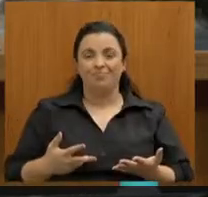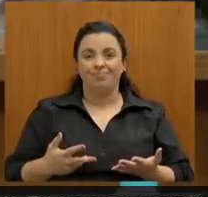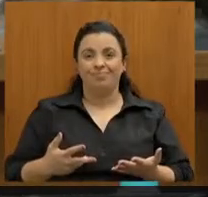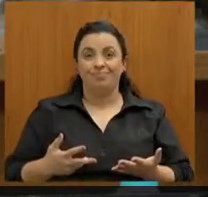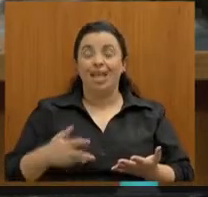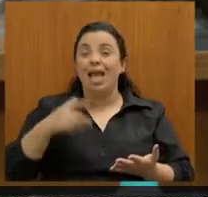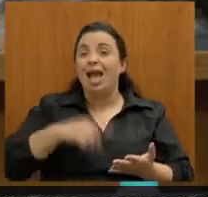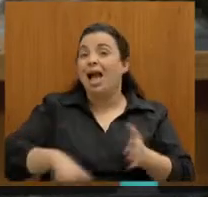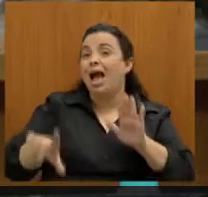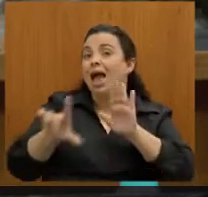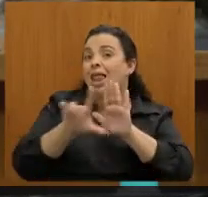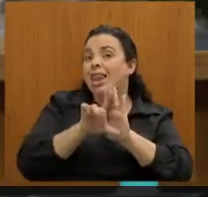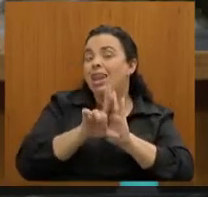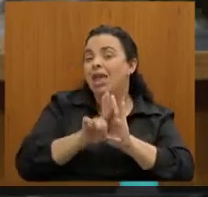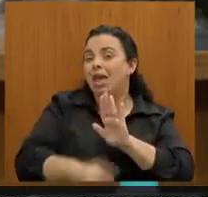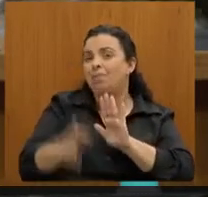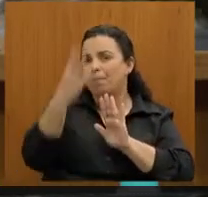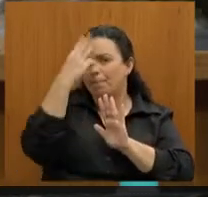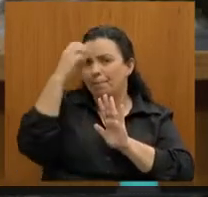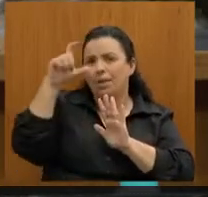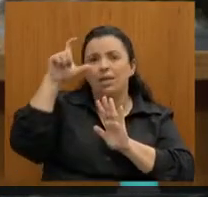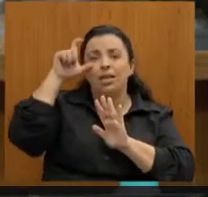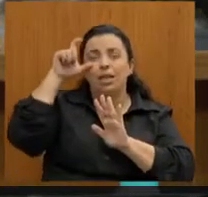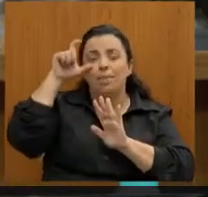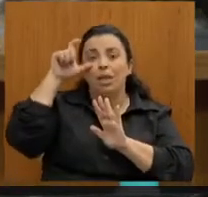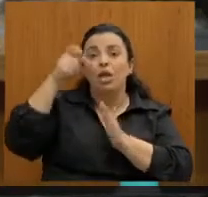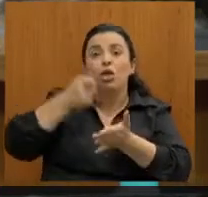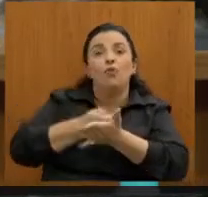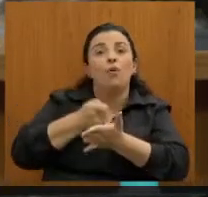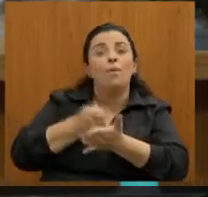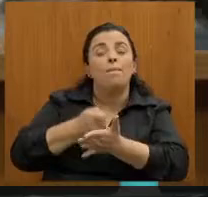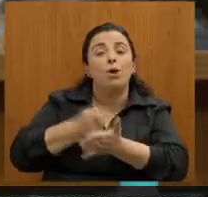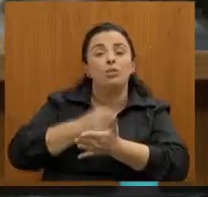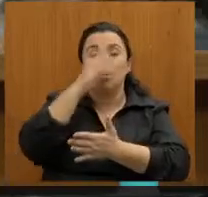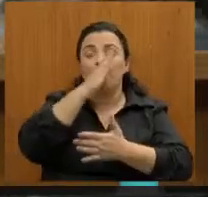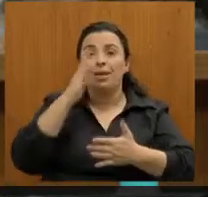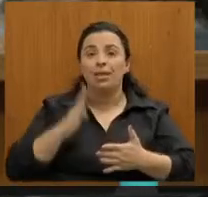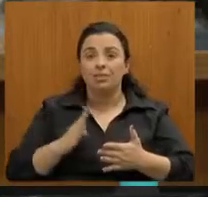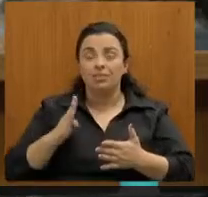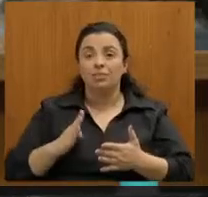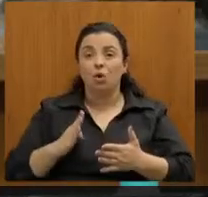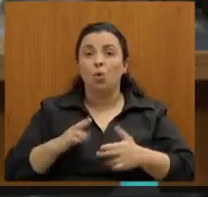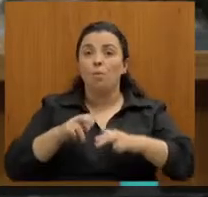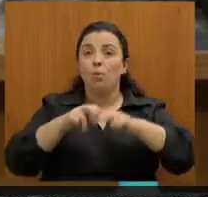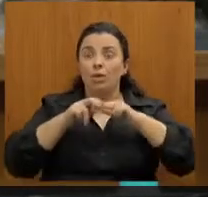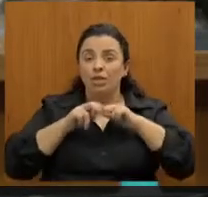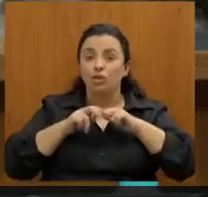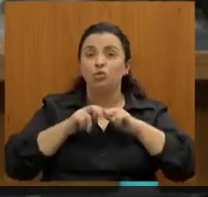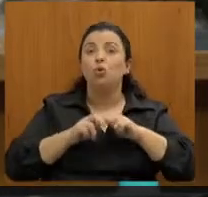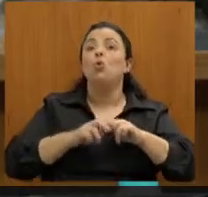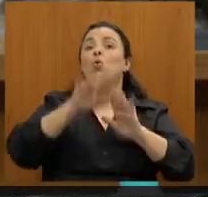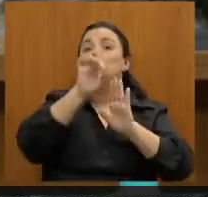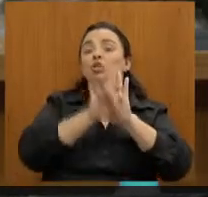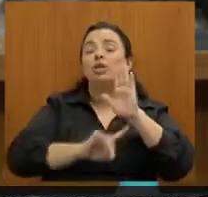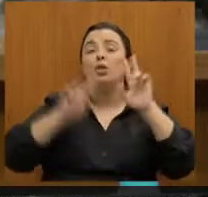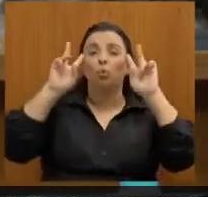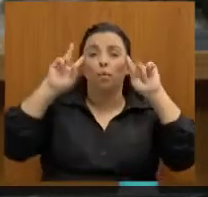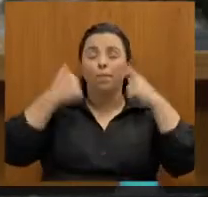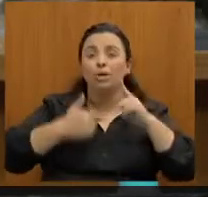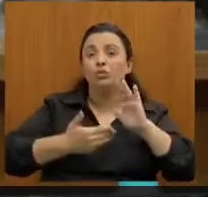que foi imposta ao Brasil como condenação Internacional pela violação de direitos humanos